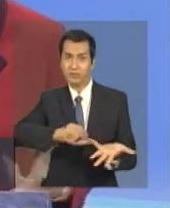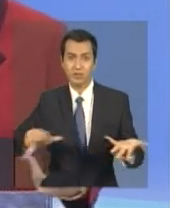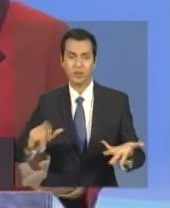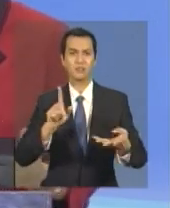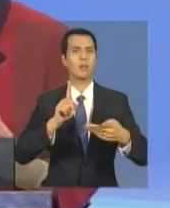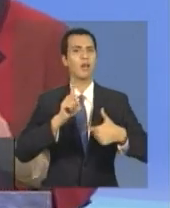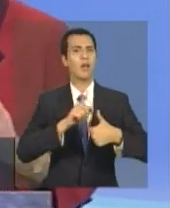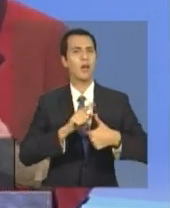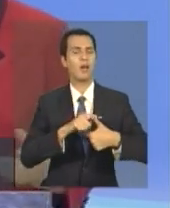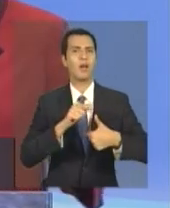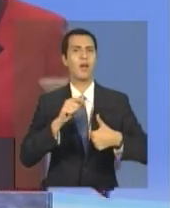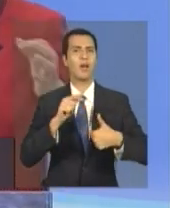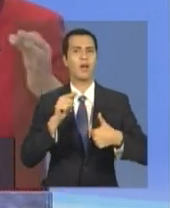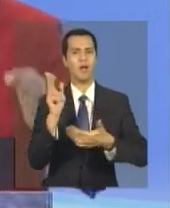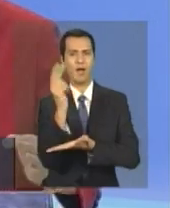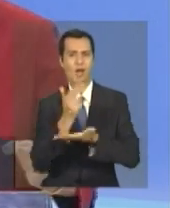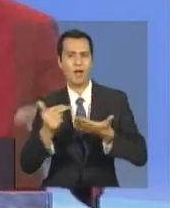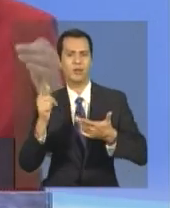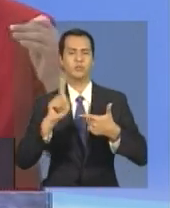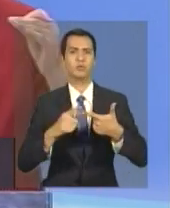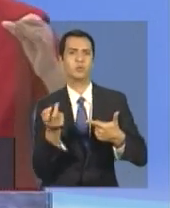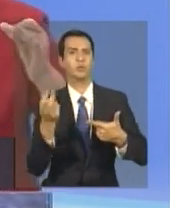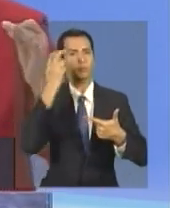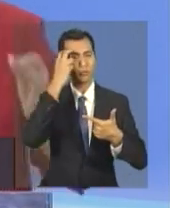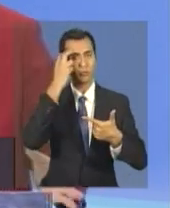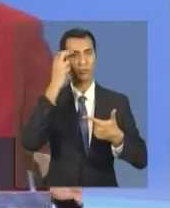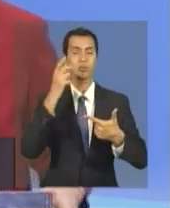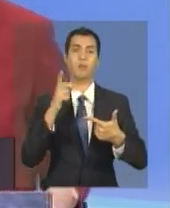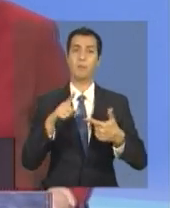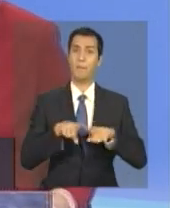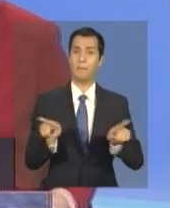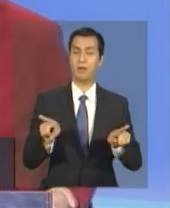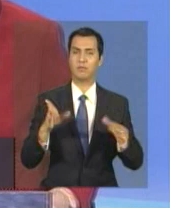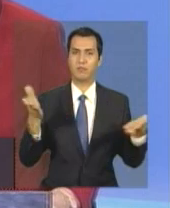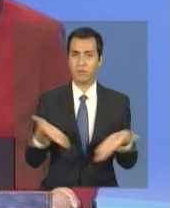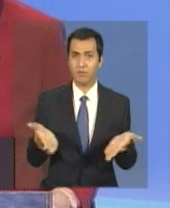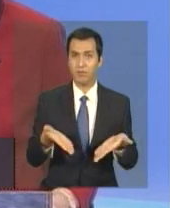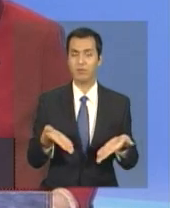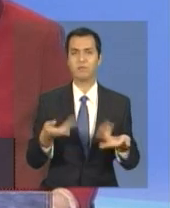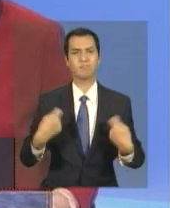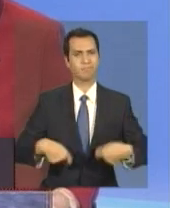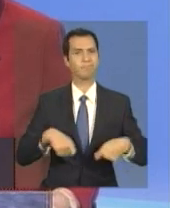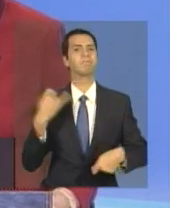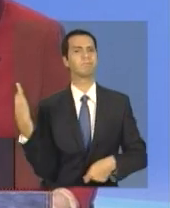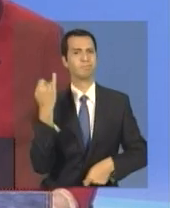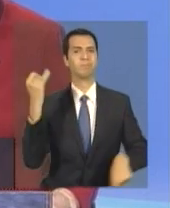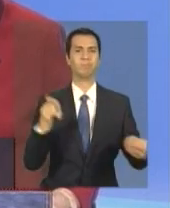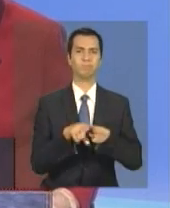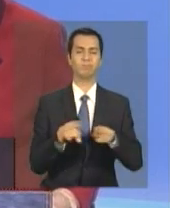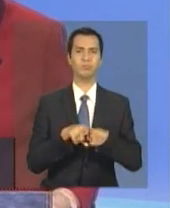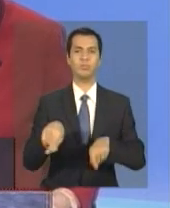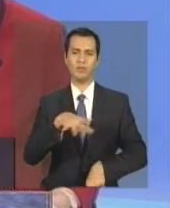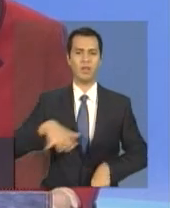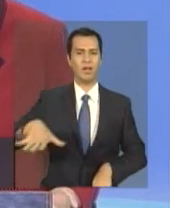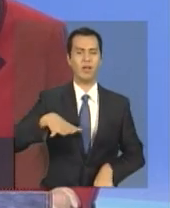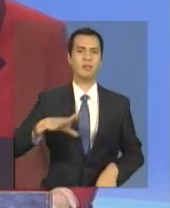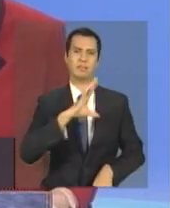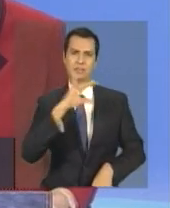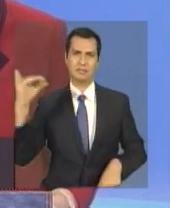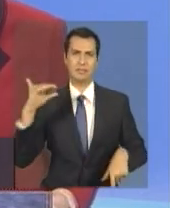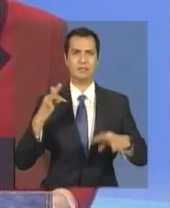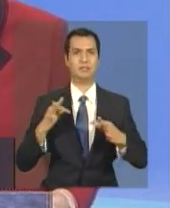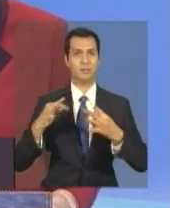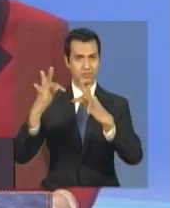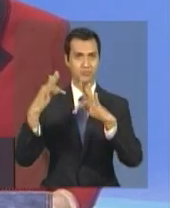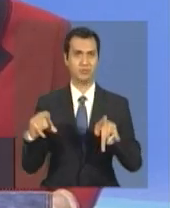da cultura, mas agora é importantíssimo que seja na área da ciência e da